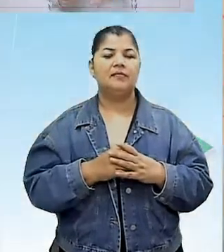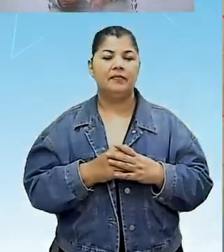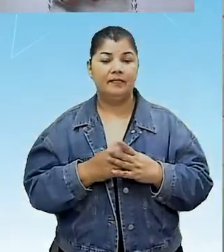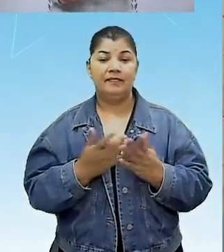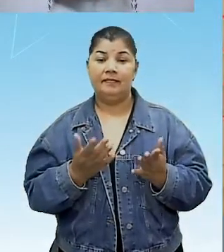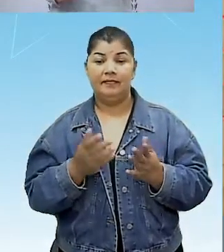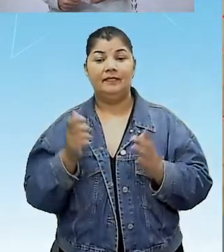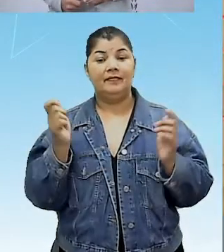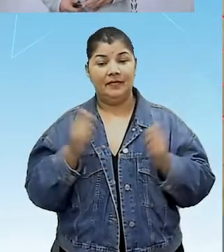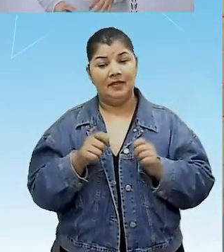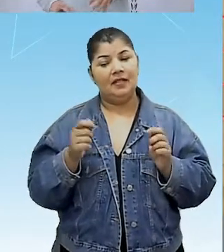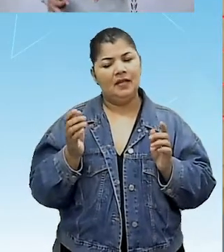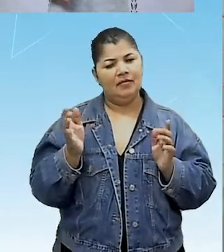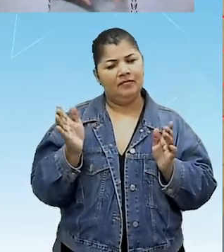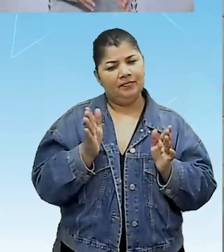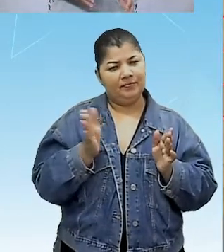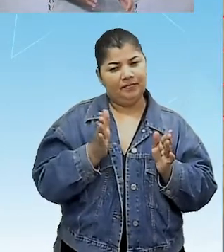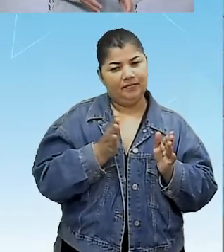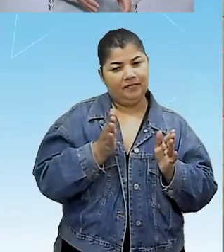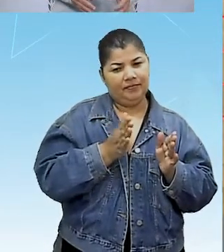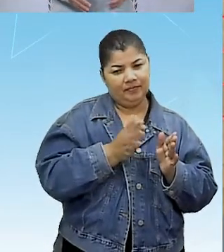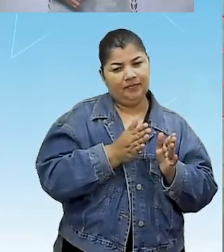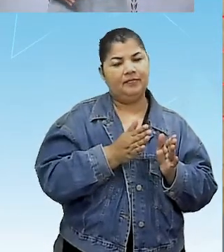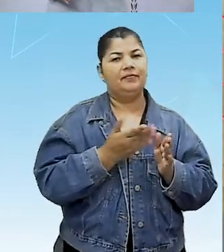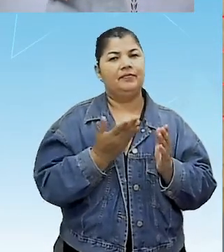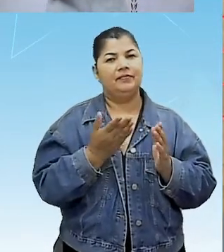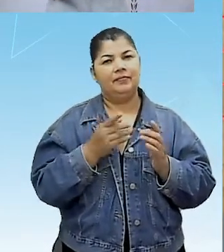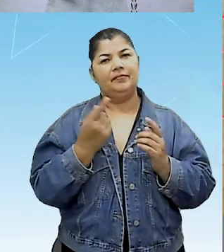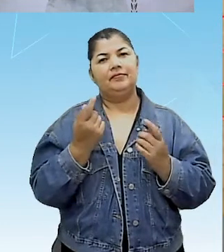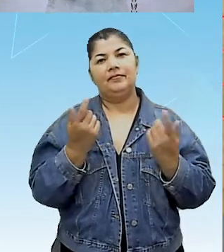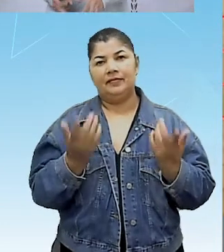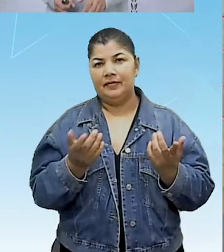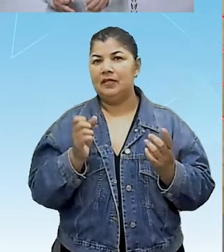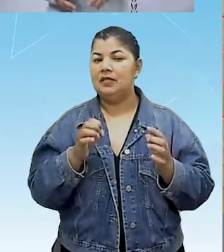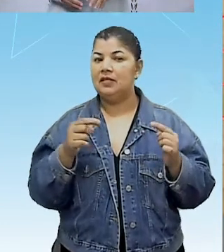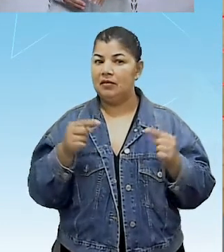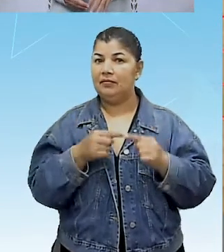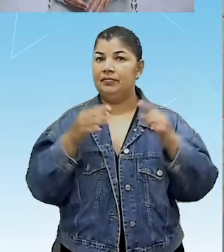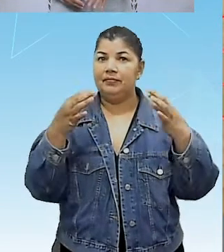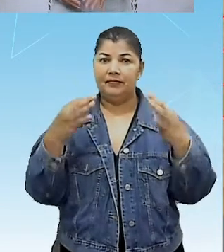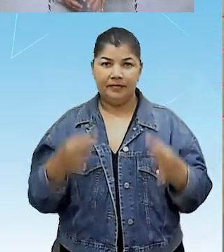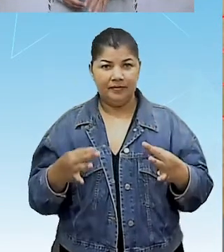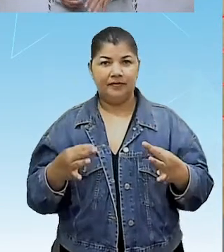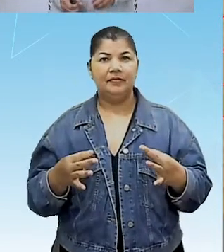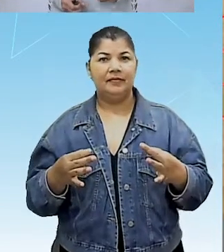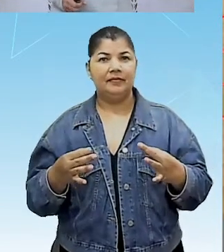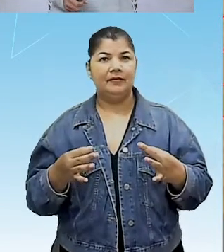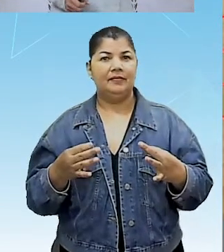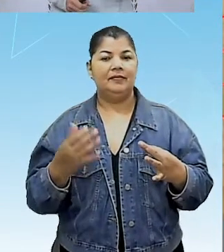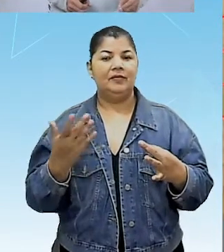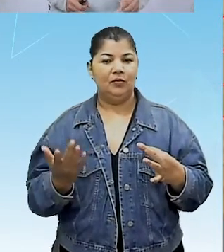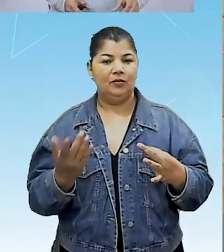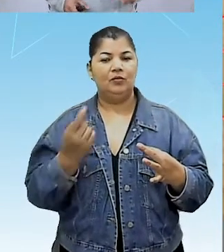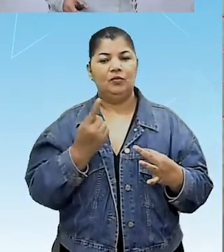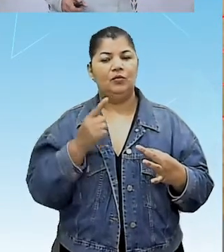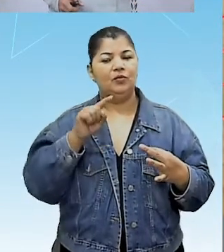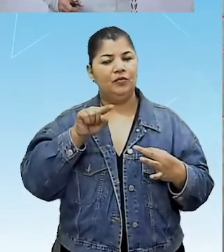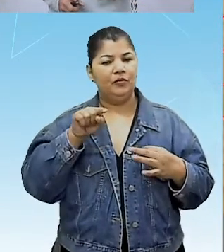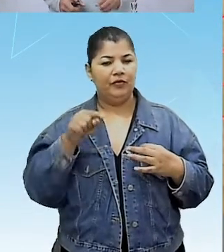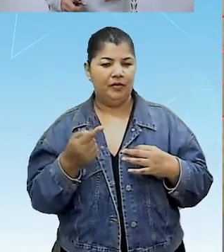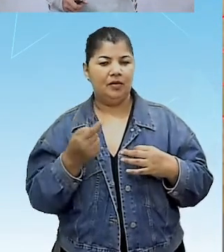pode aproximar essa medida, mas se ela for exata, se você quiser exatidão, é